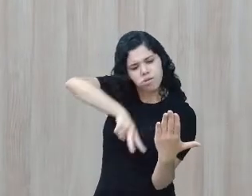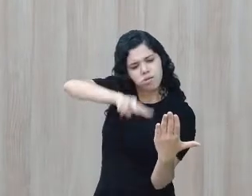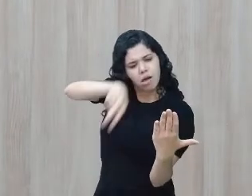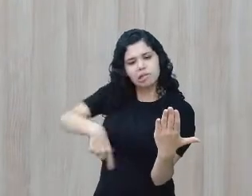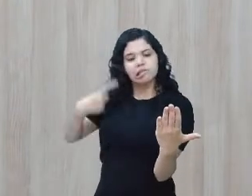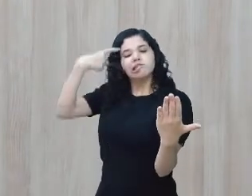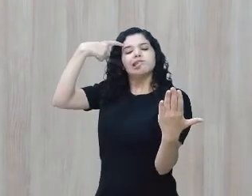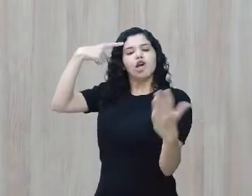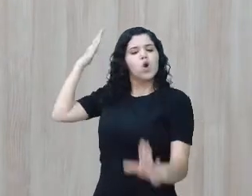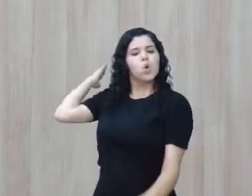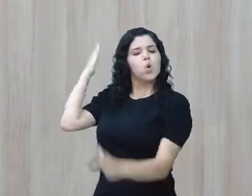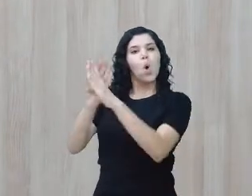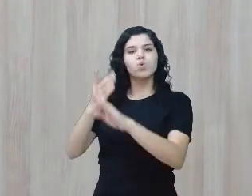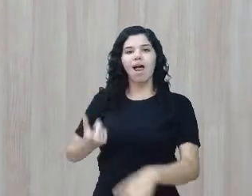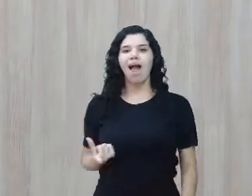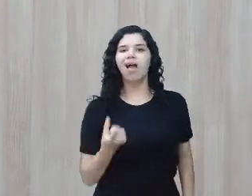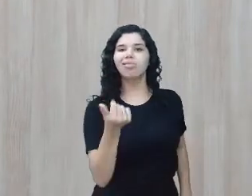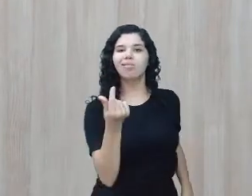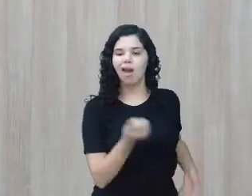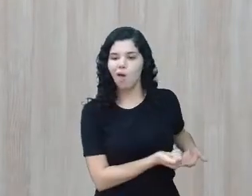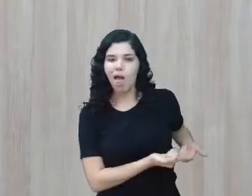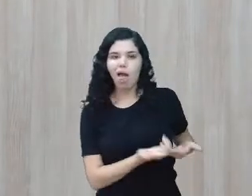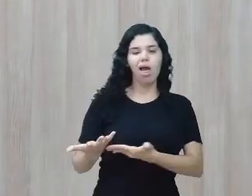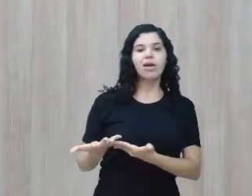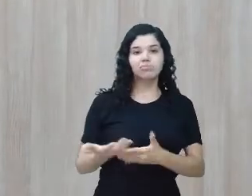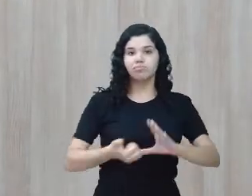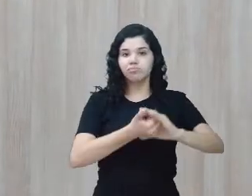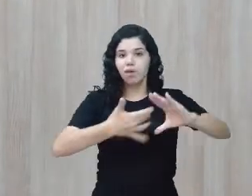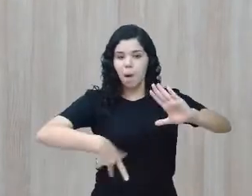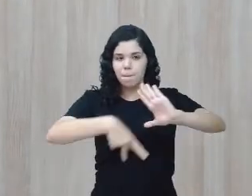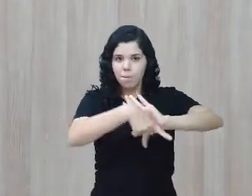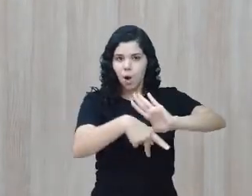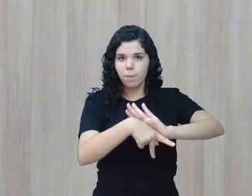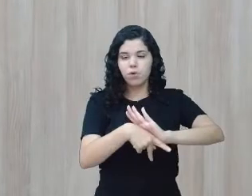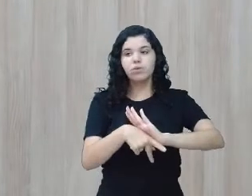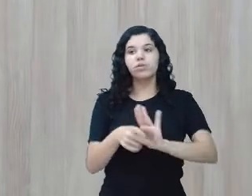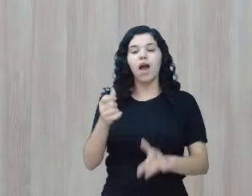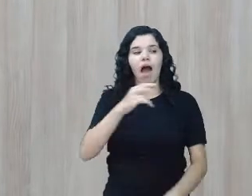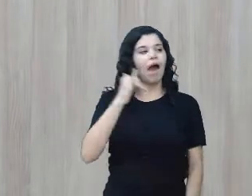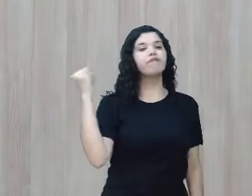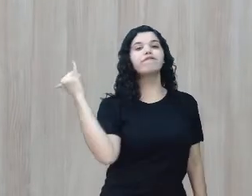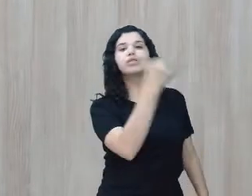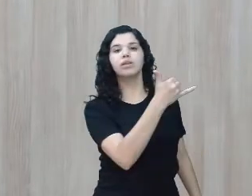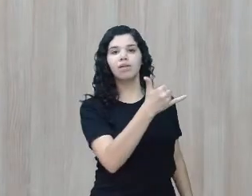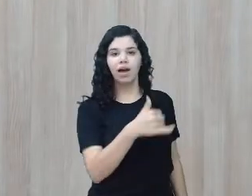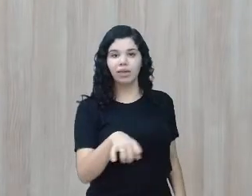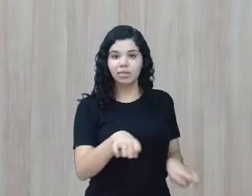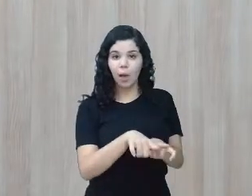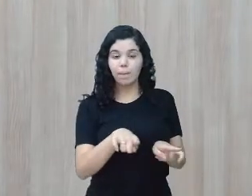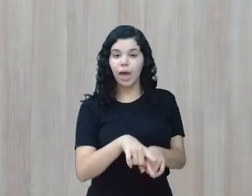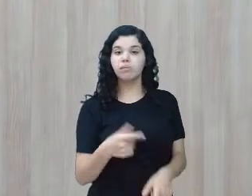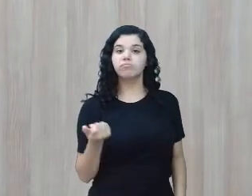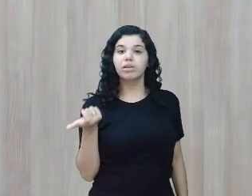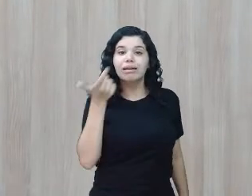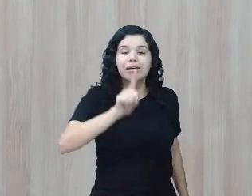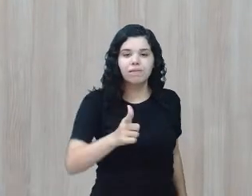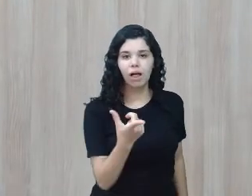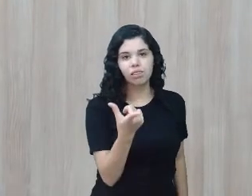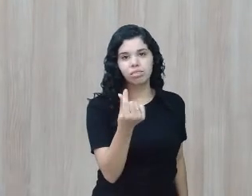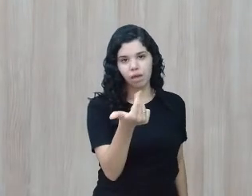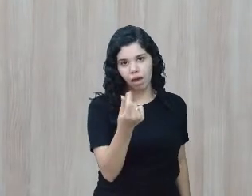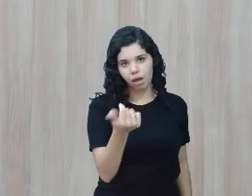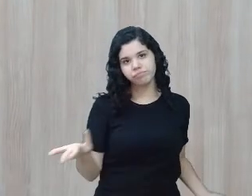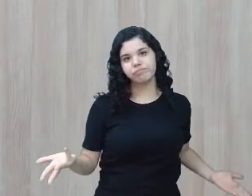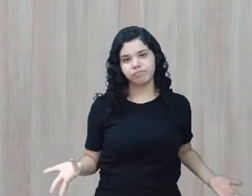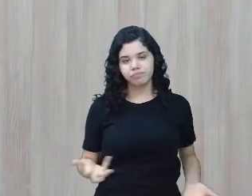quem soubesse, logo quem tivesse visto essas características, ia lá e avisava e ainda ganhava uma